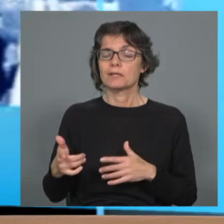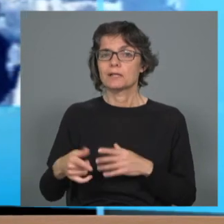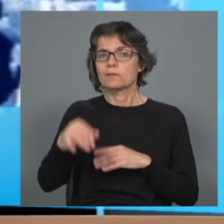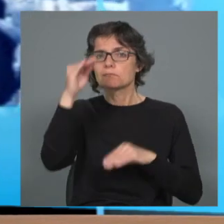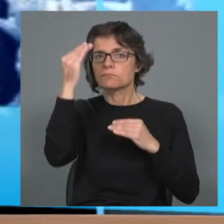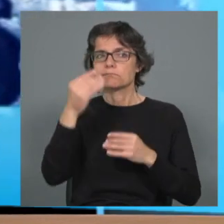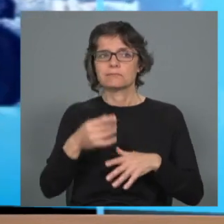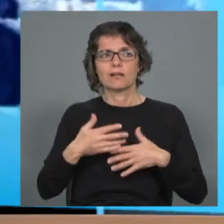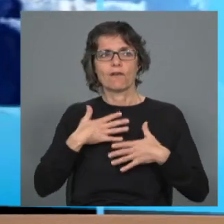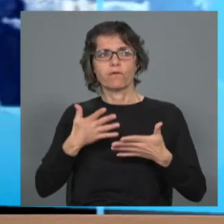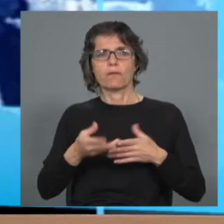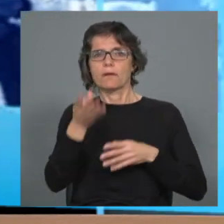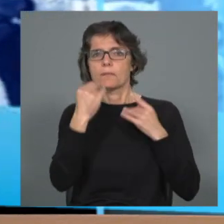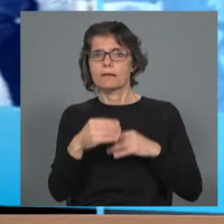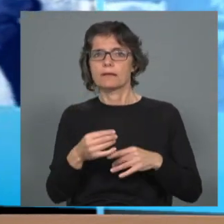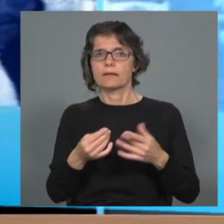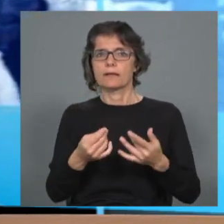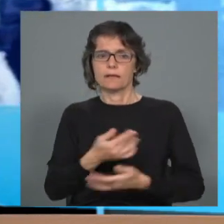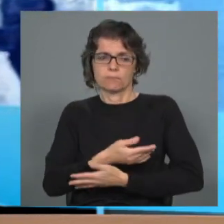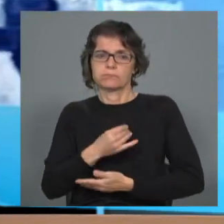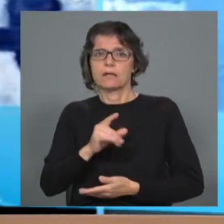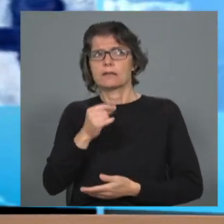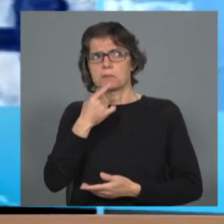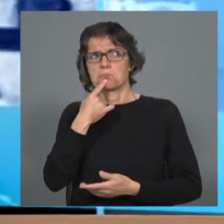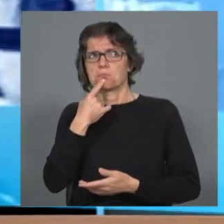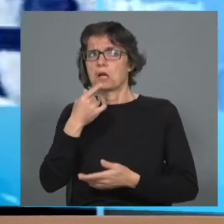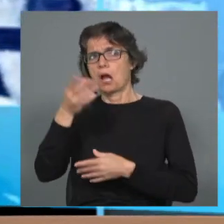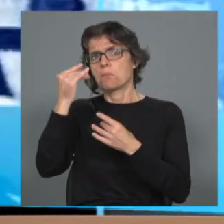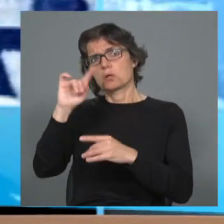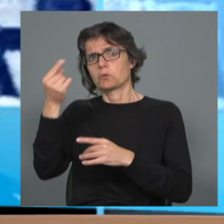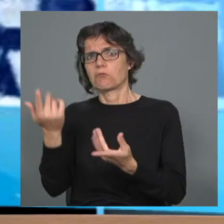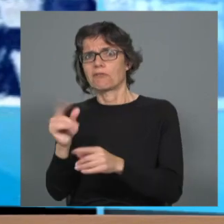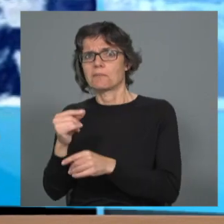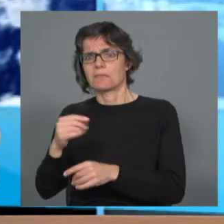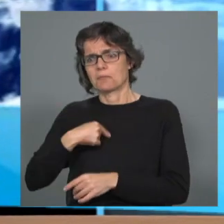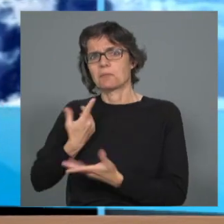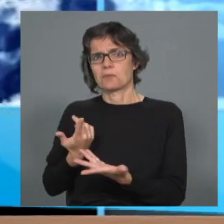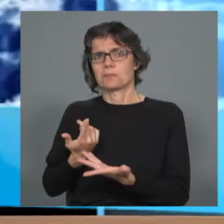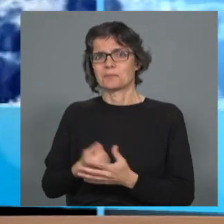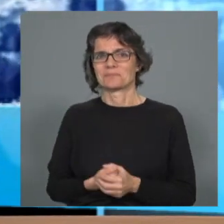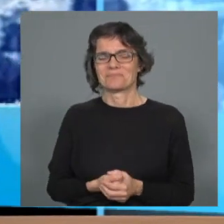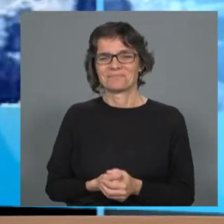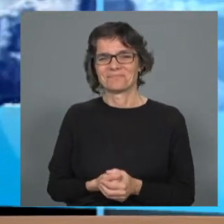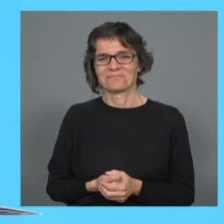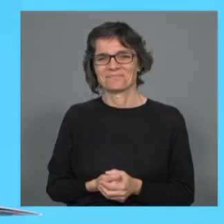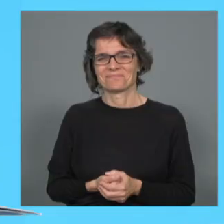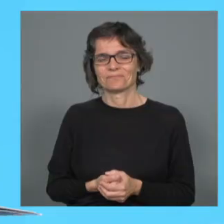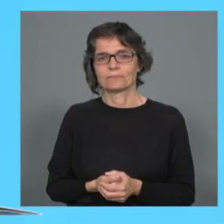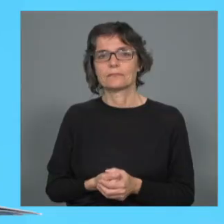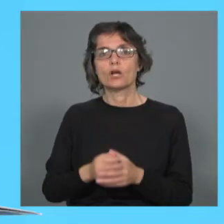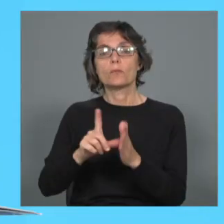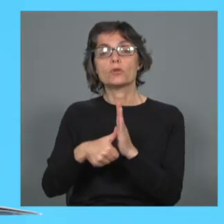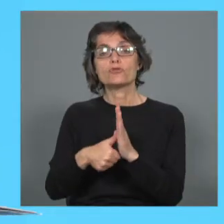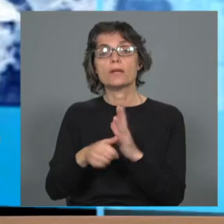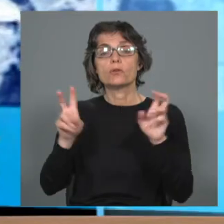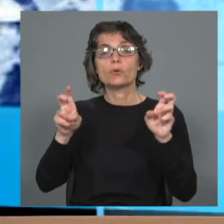vão aprender a tomar conta deste bebê, também se calhar vão aprender mais qualquer coisinha para elas. É o projeto Emprega-te? Não é o